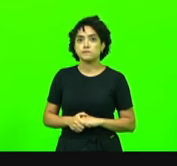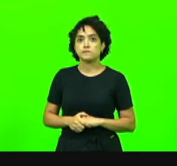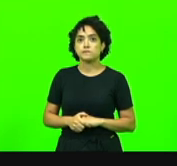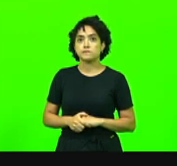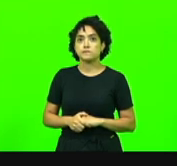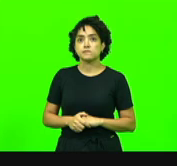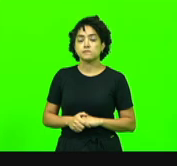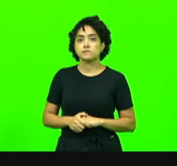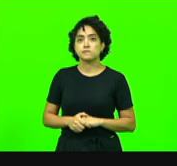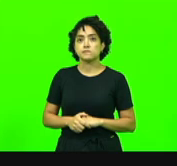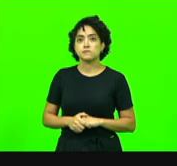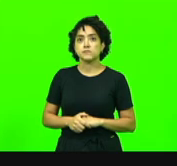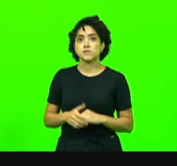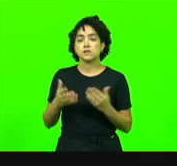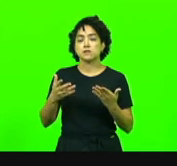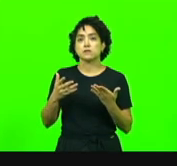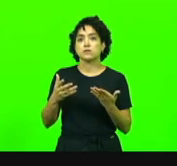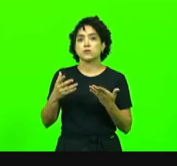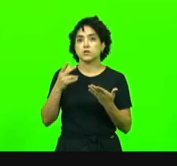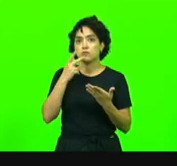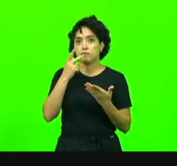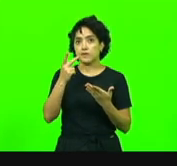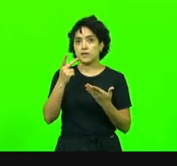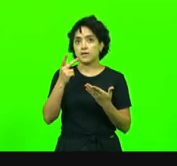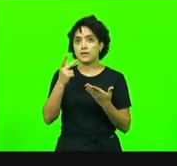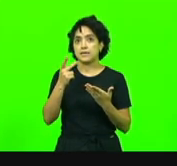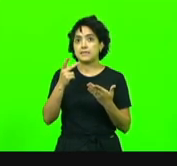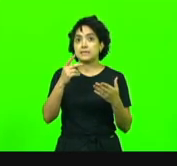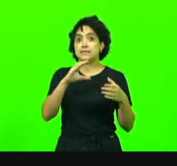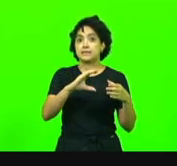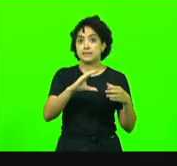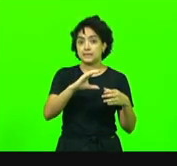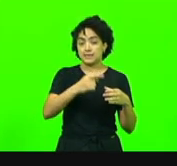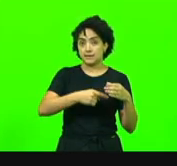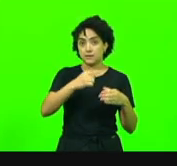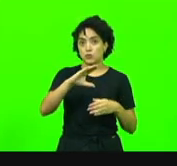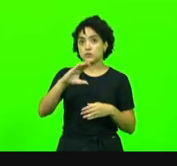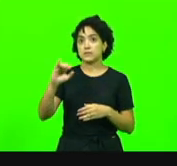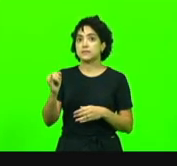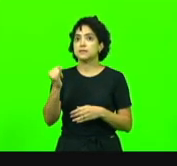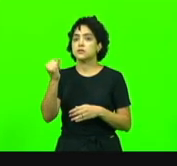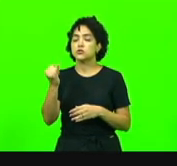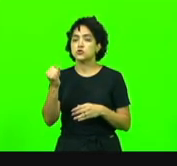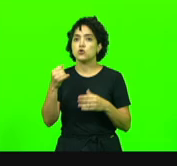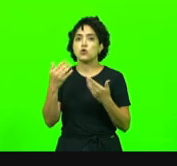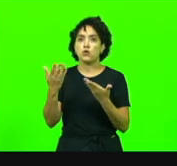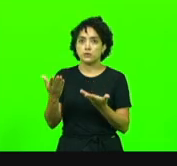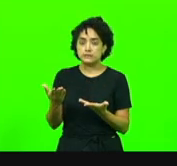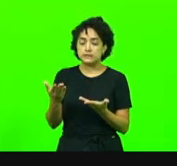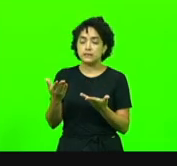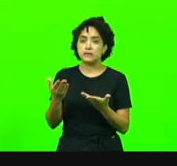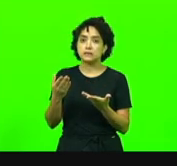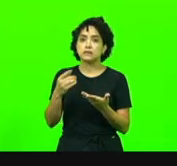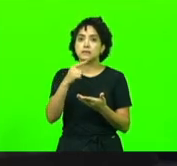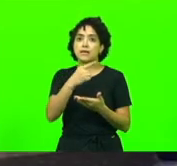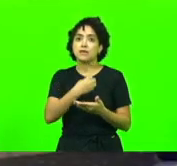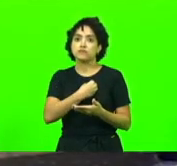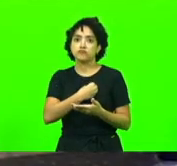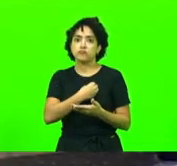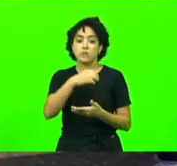quero falar o seguinte. Se na CCJ nós tivéssemos lá 9